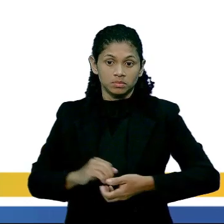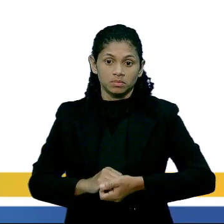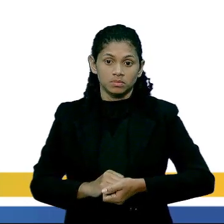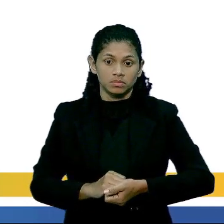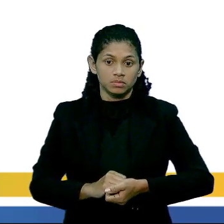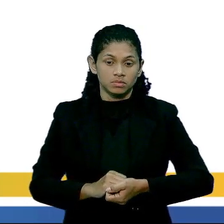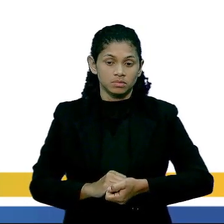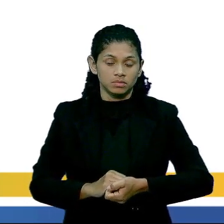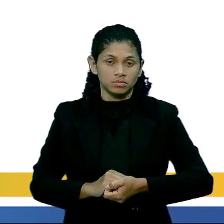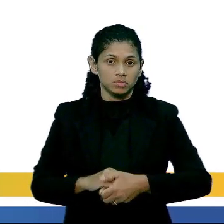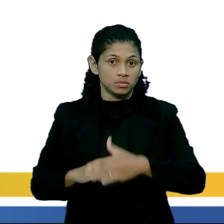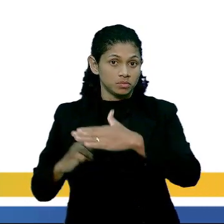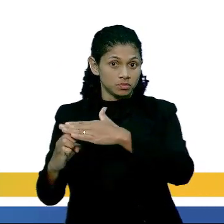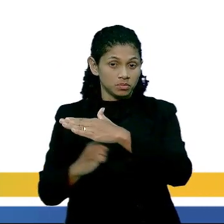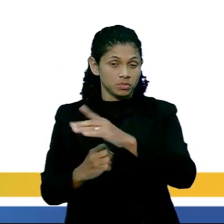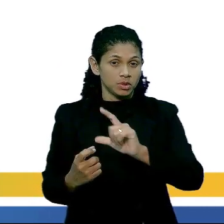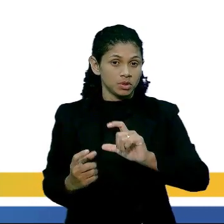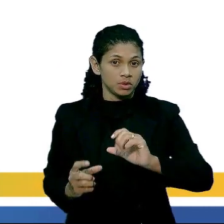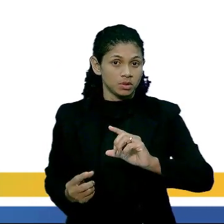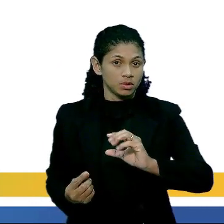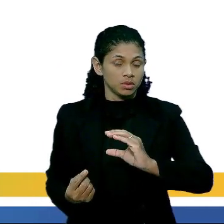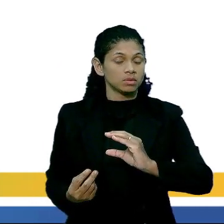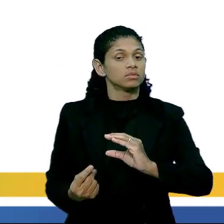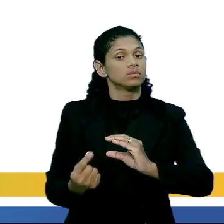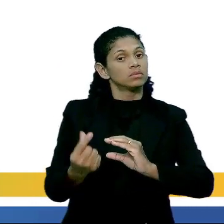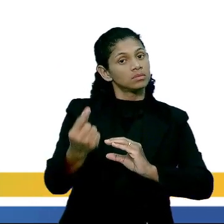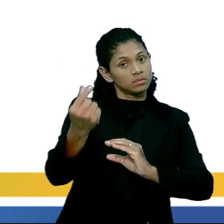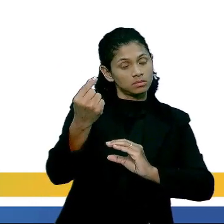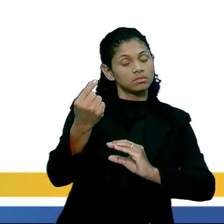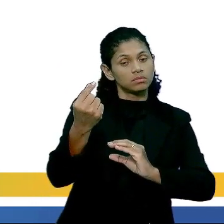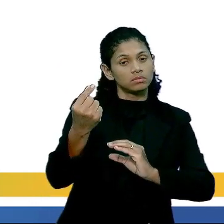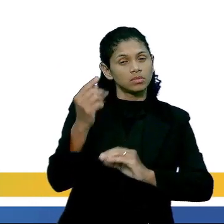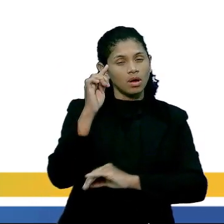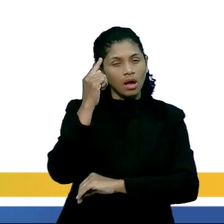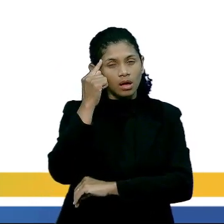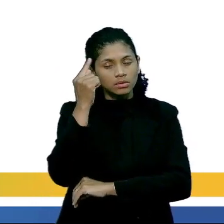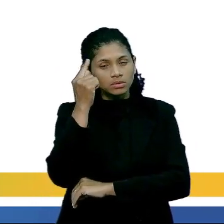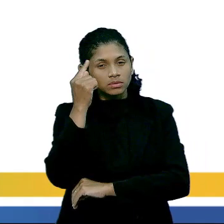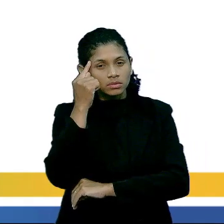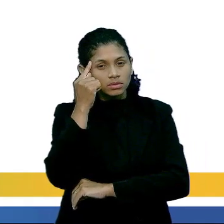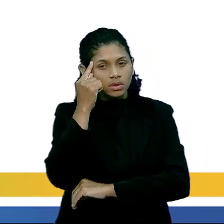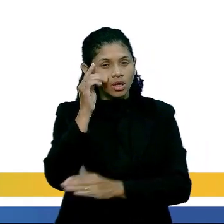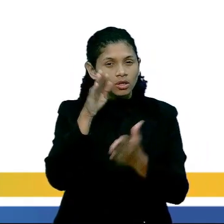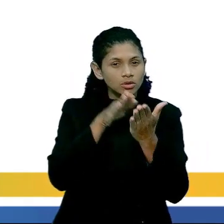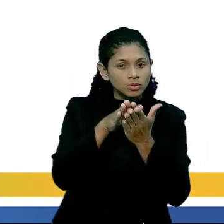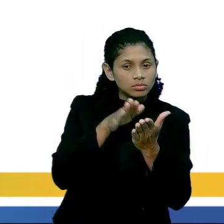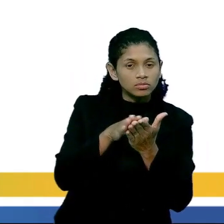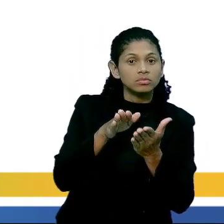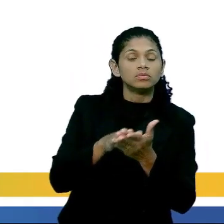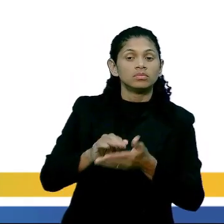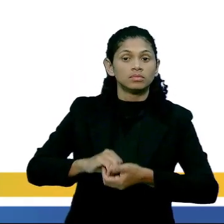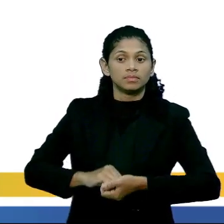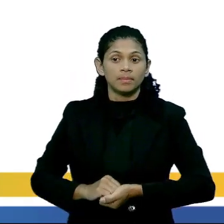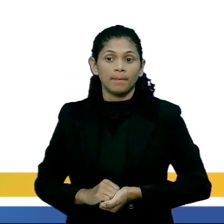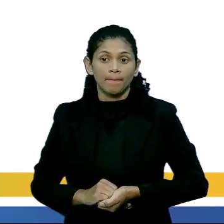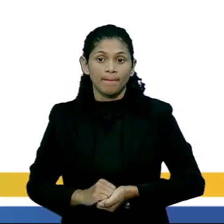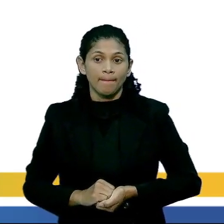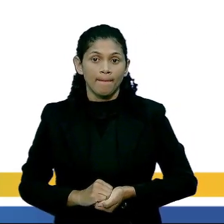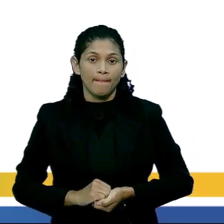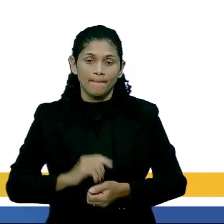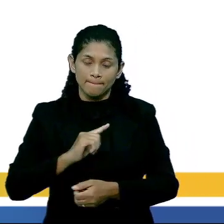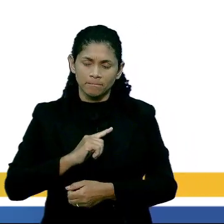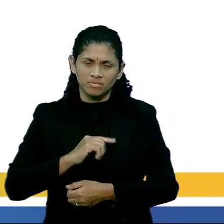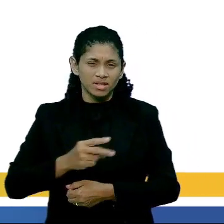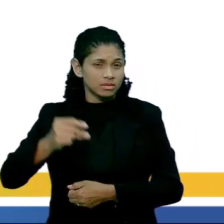indústrias capitalistas que vendem a ideia do consumo algumas bem antigas né coca-cola Nestlé essas bem